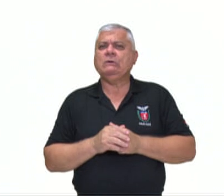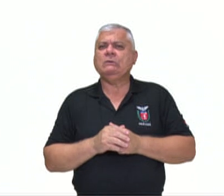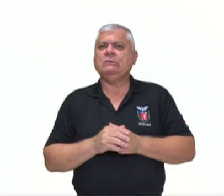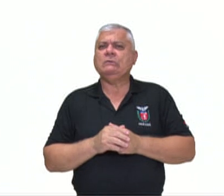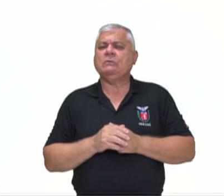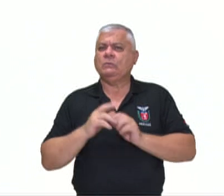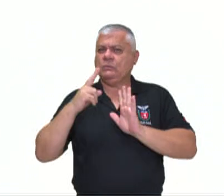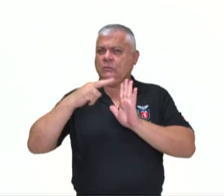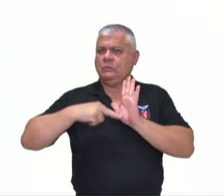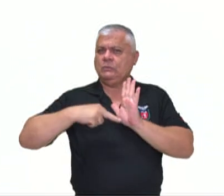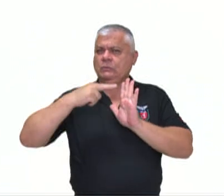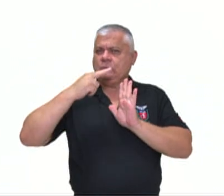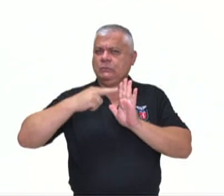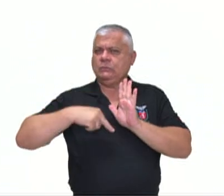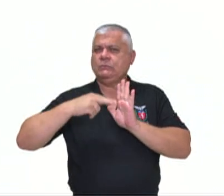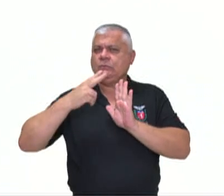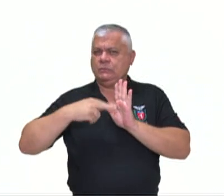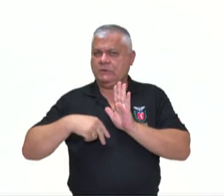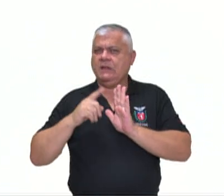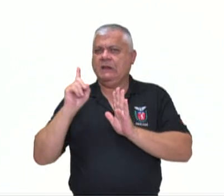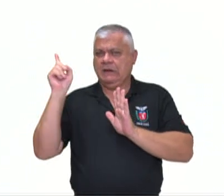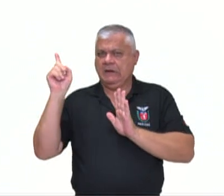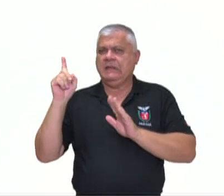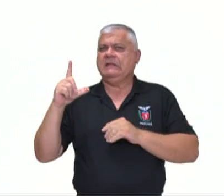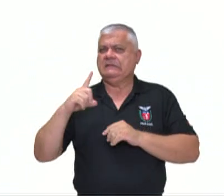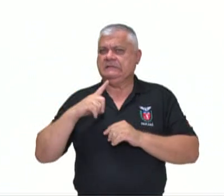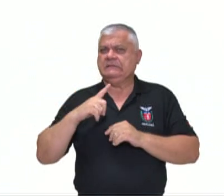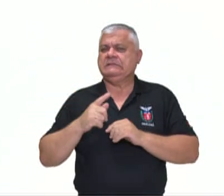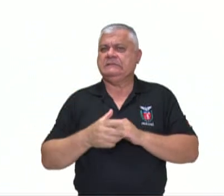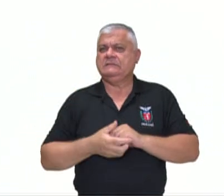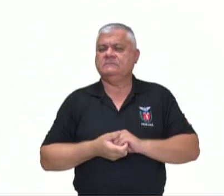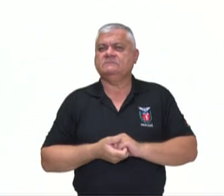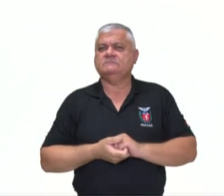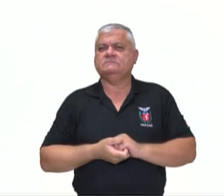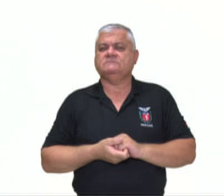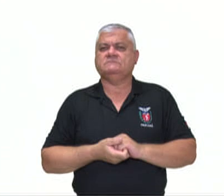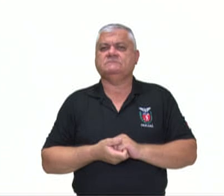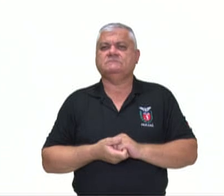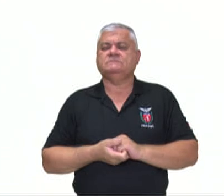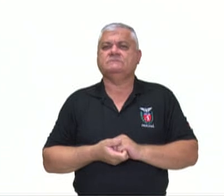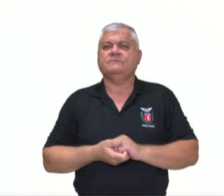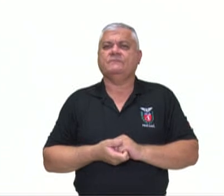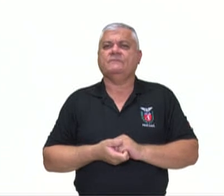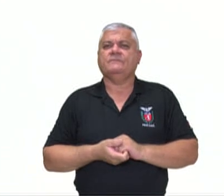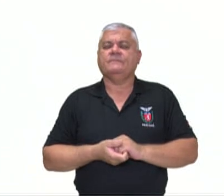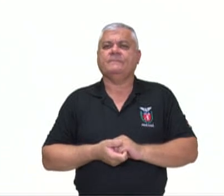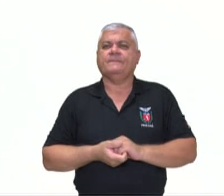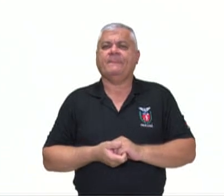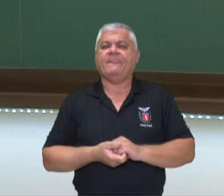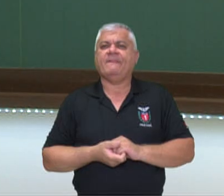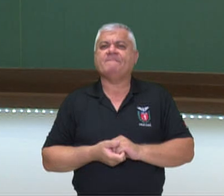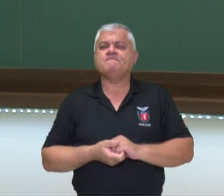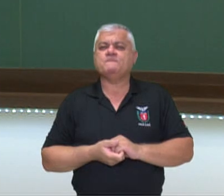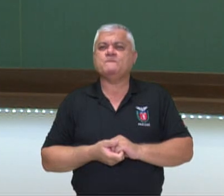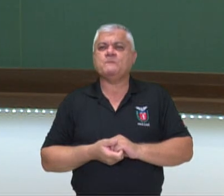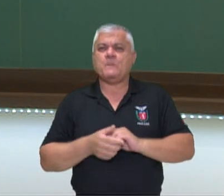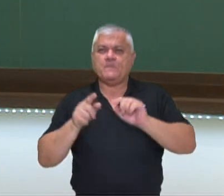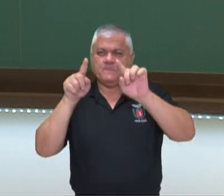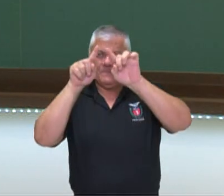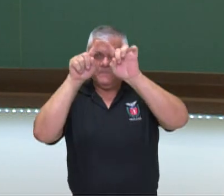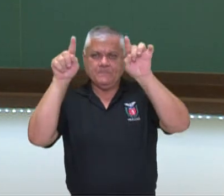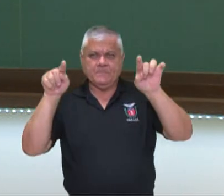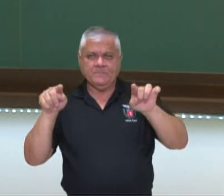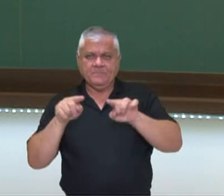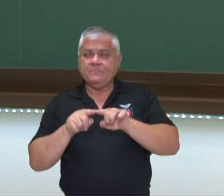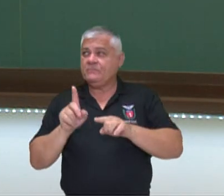Australia. Here are some of things she likes and some of things that she doesn't like. Então aqui nós temos a ideia de